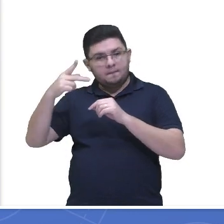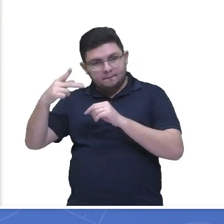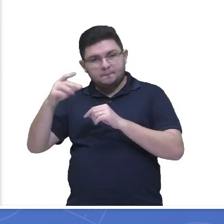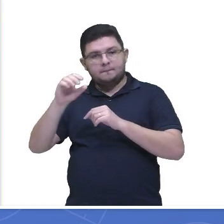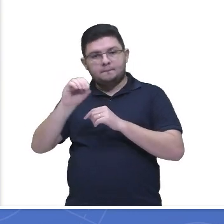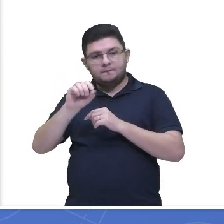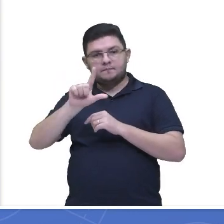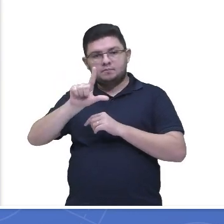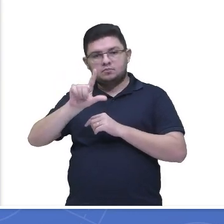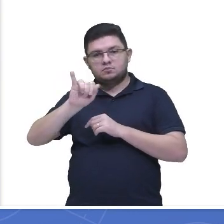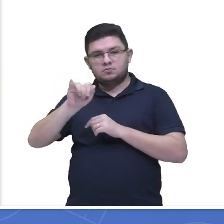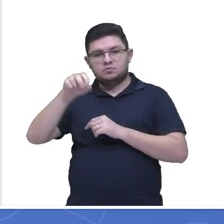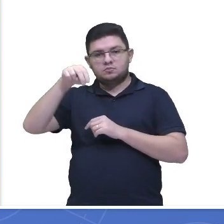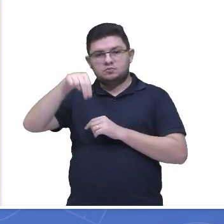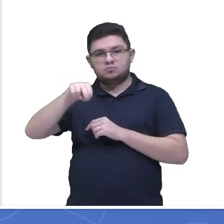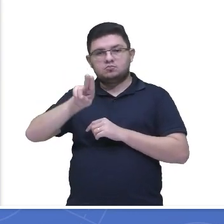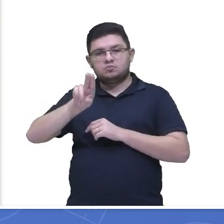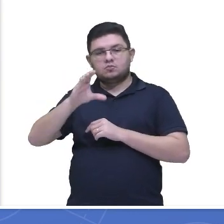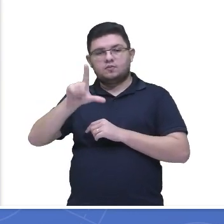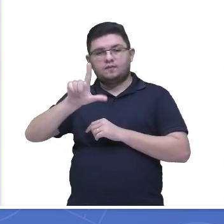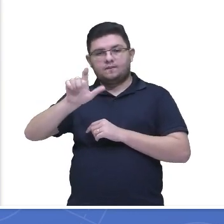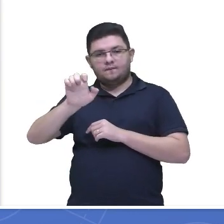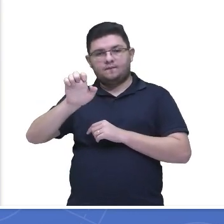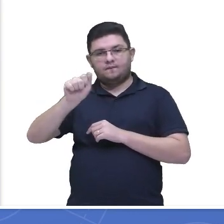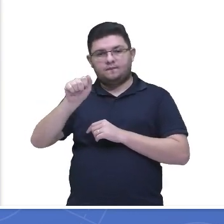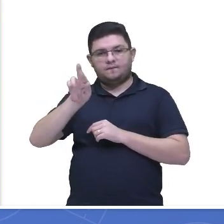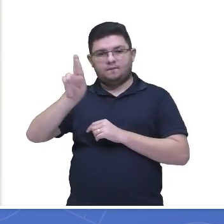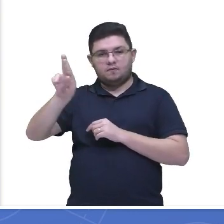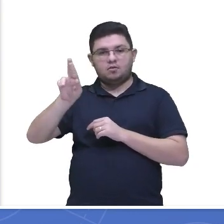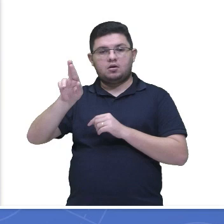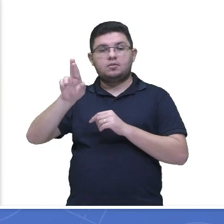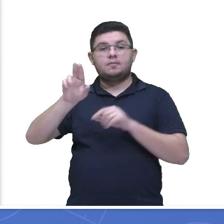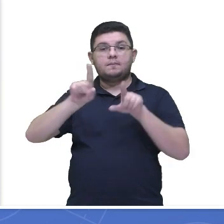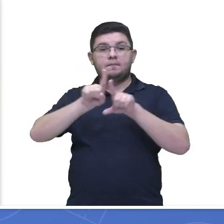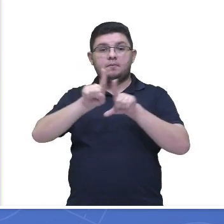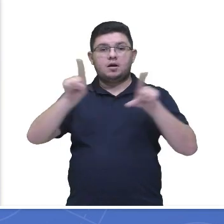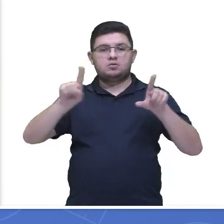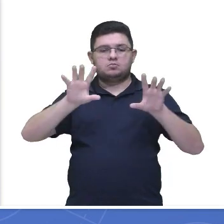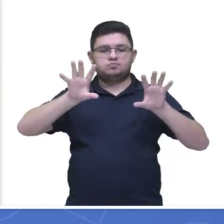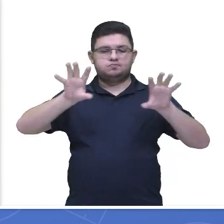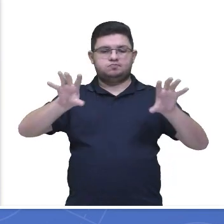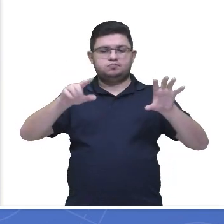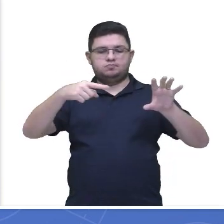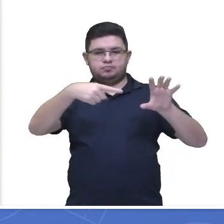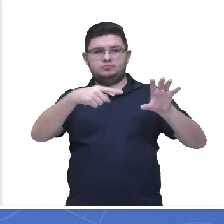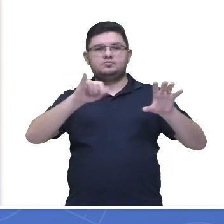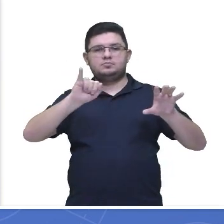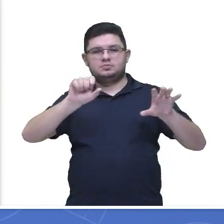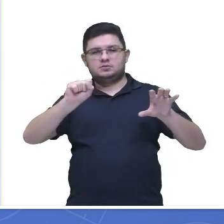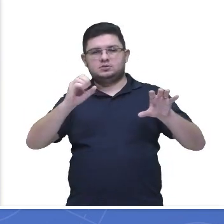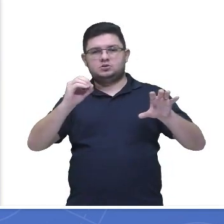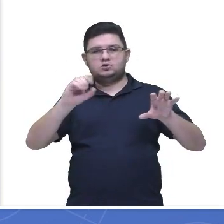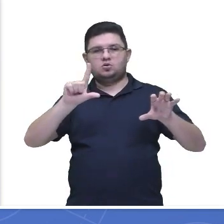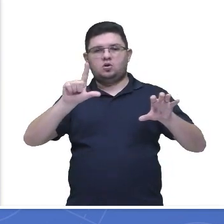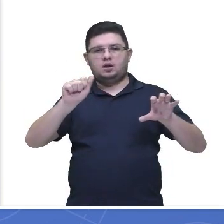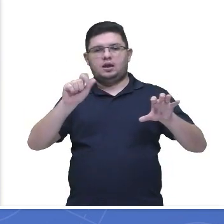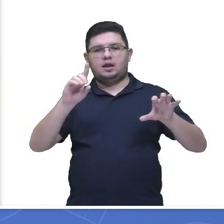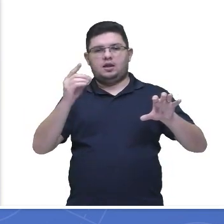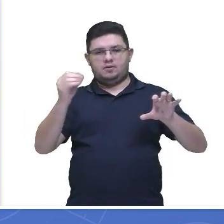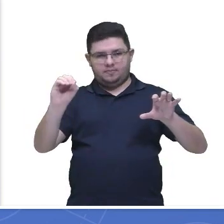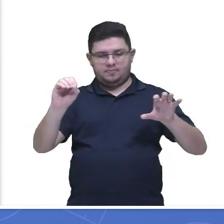polinuclear do tipo núcleo isolado. Bacana aí?